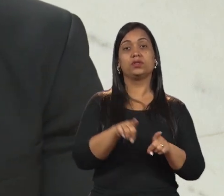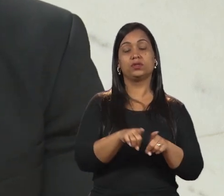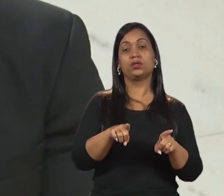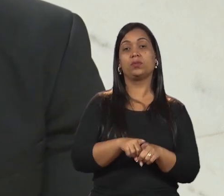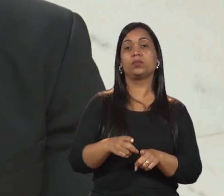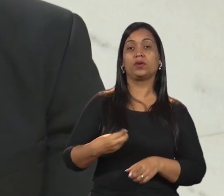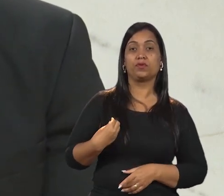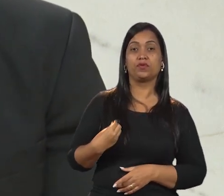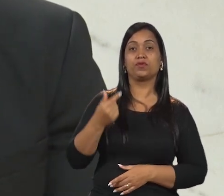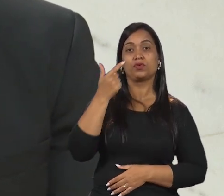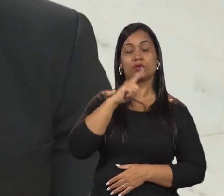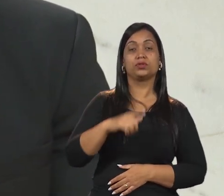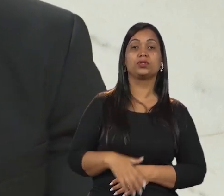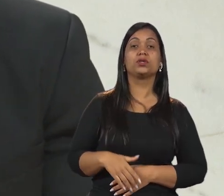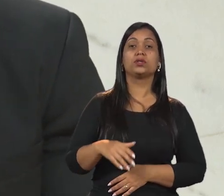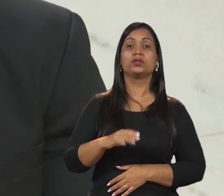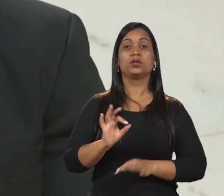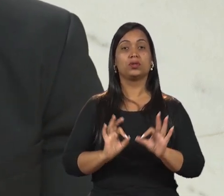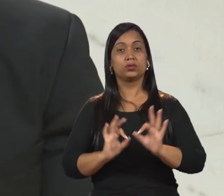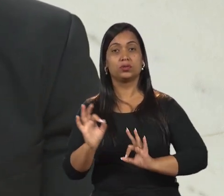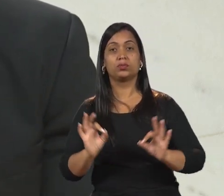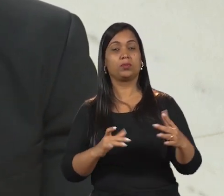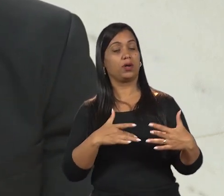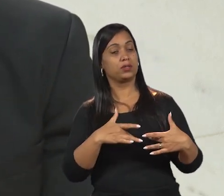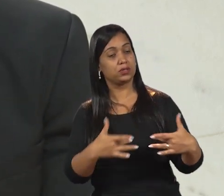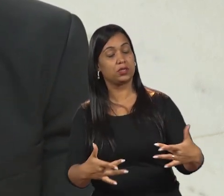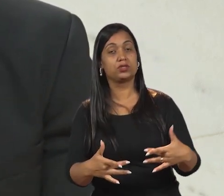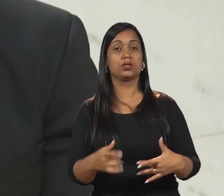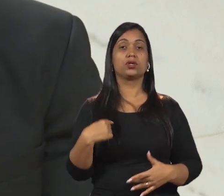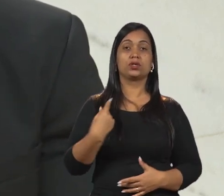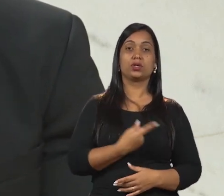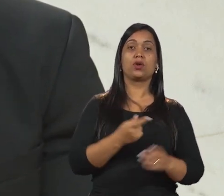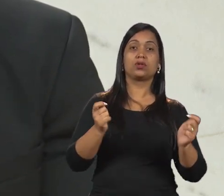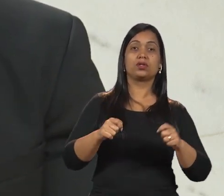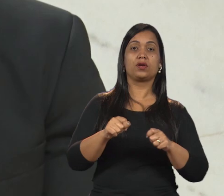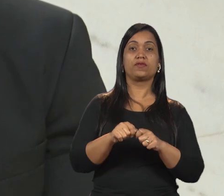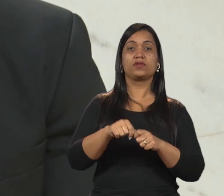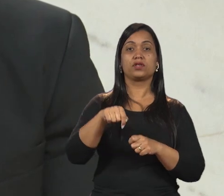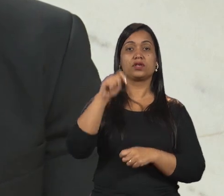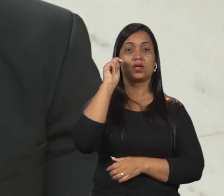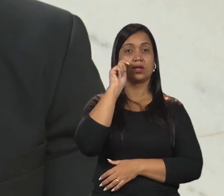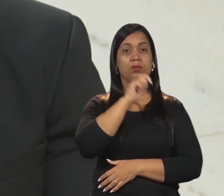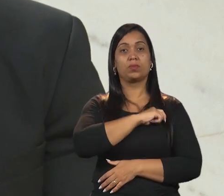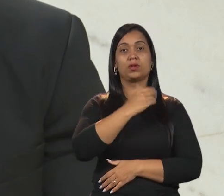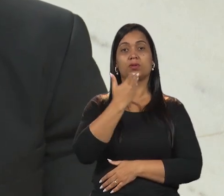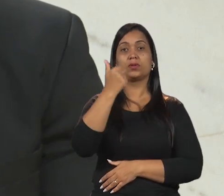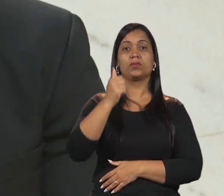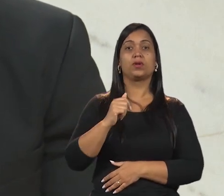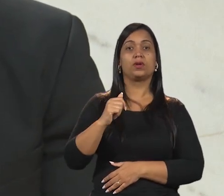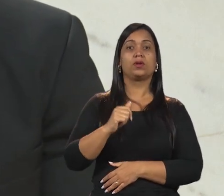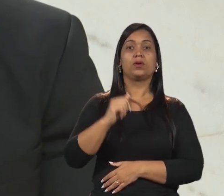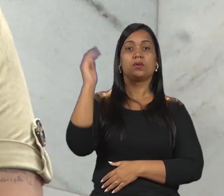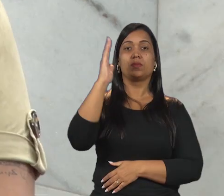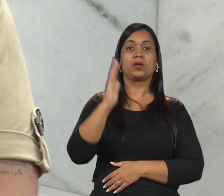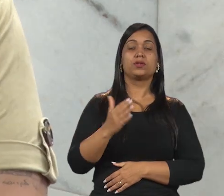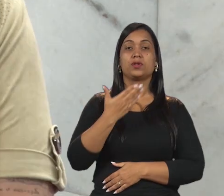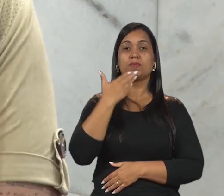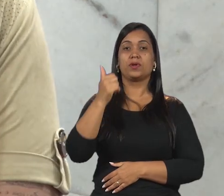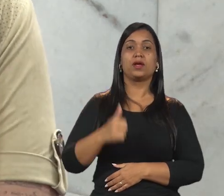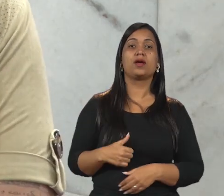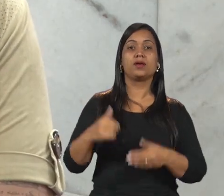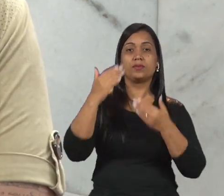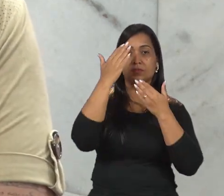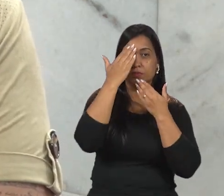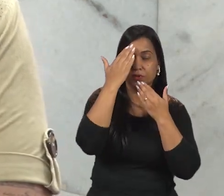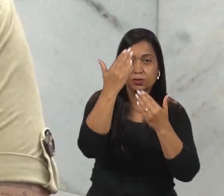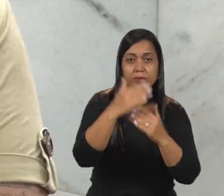estar aqui. Então, se prepara, se dedica e que a gente possa fazer a cidade melhor, o estado melhor e o nosso país melhor. Muito